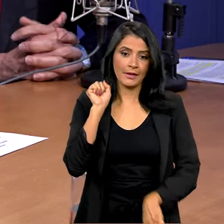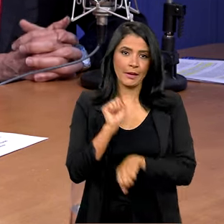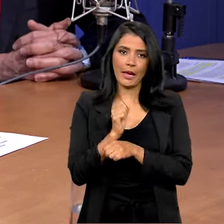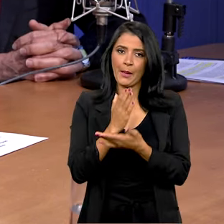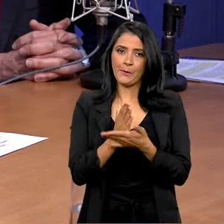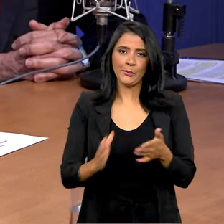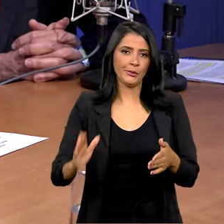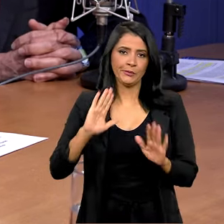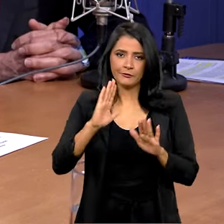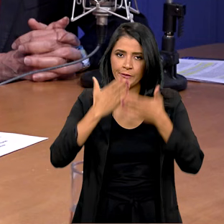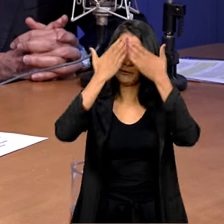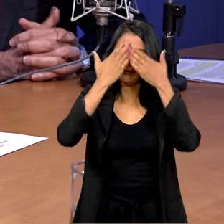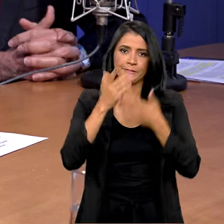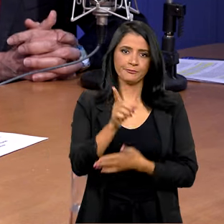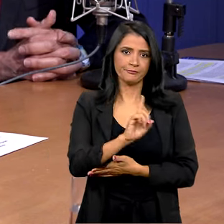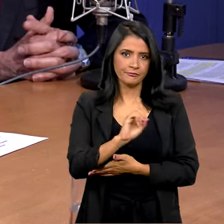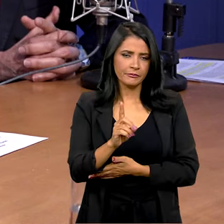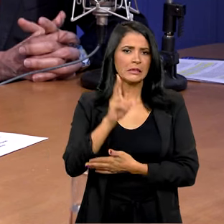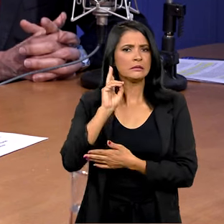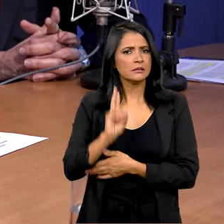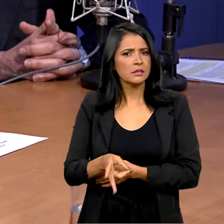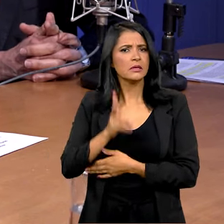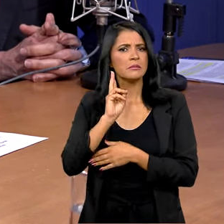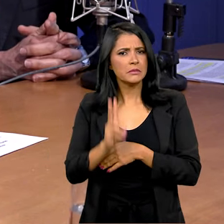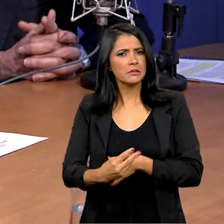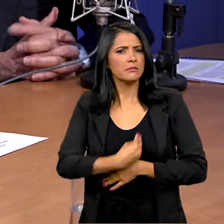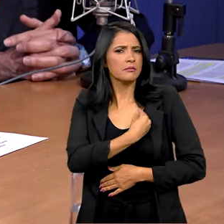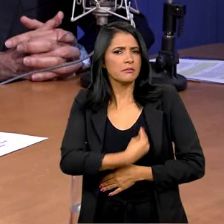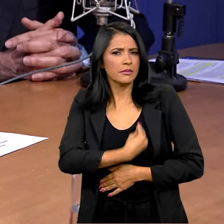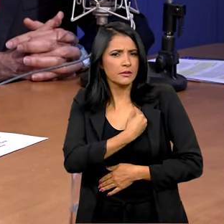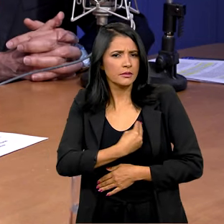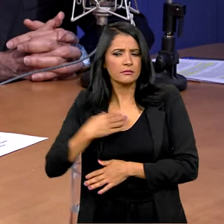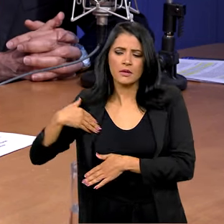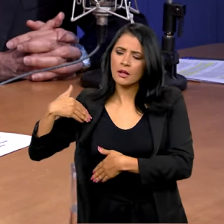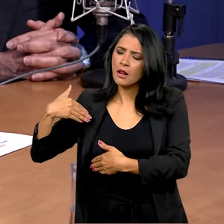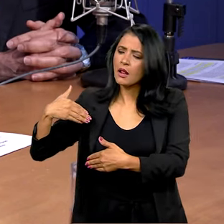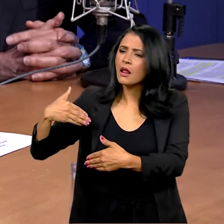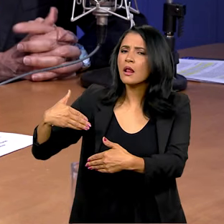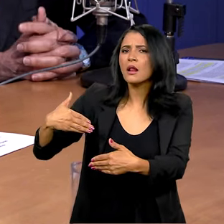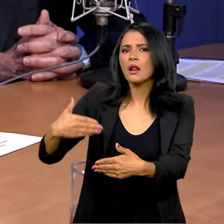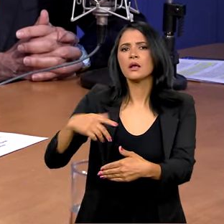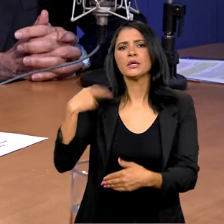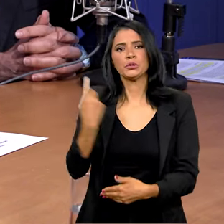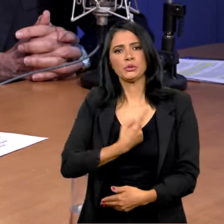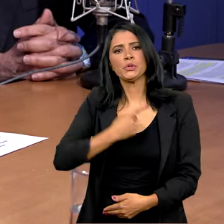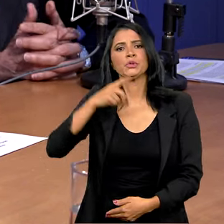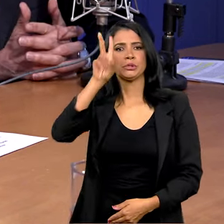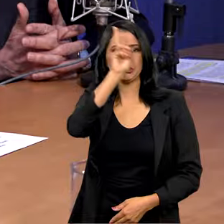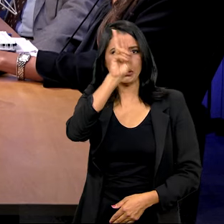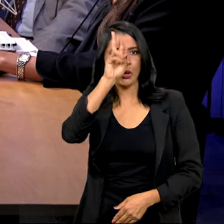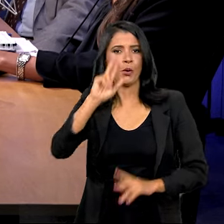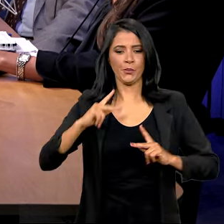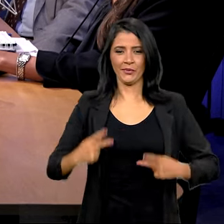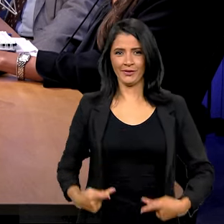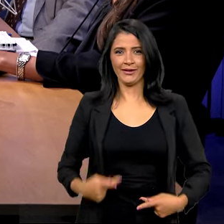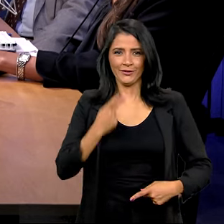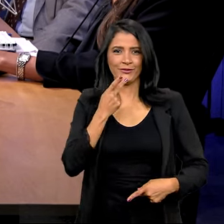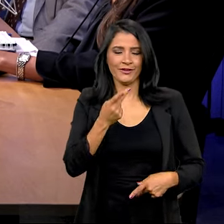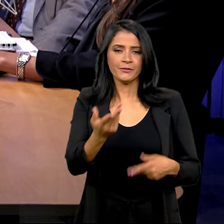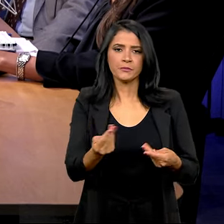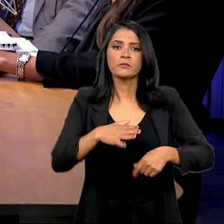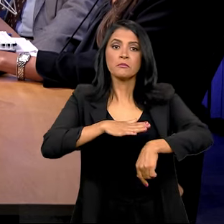não ficou para trás aliás Esse Fantasma sempre esteve presente ao longo da nossa história da humanidade Eu me